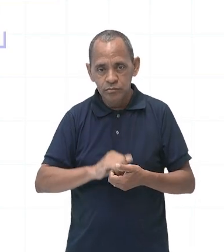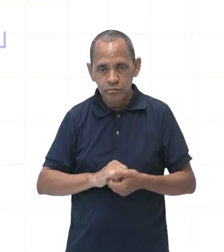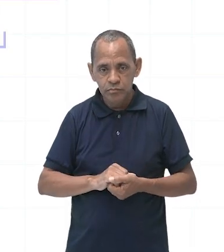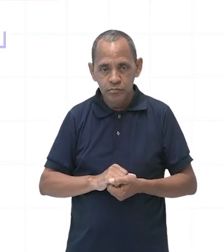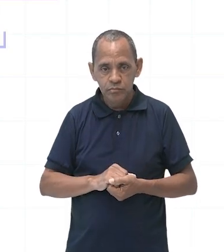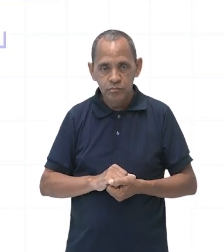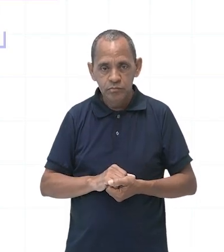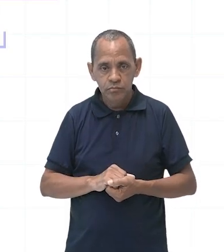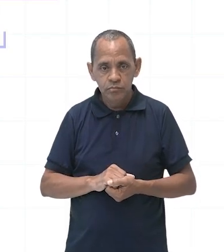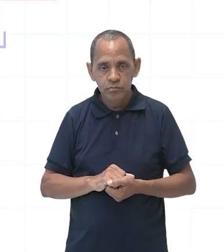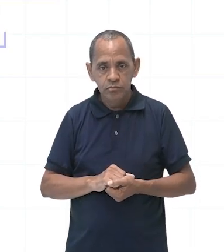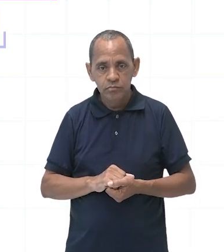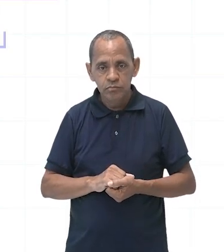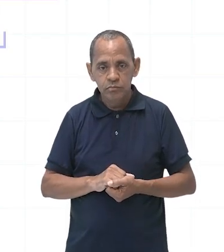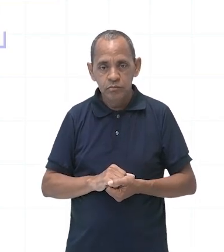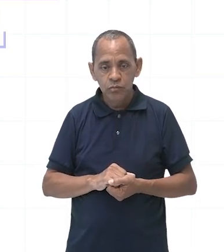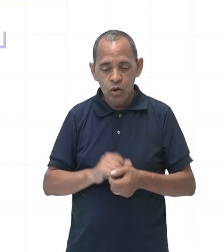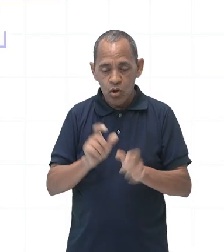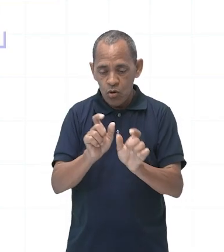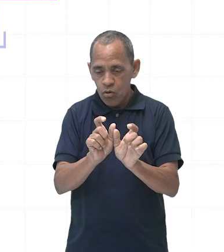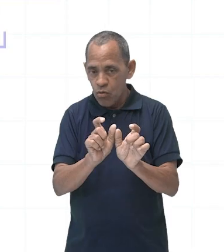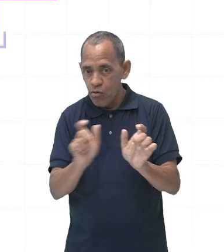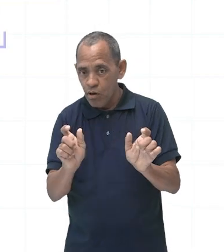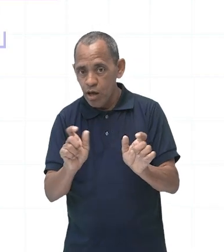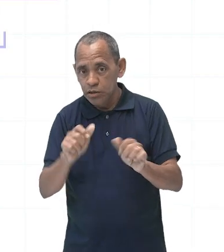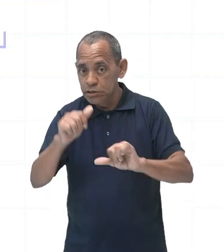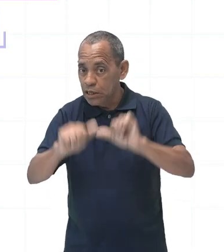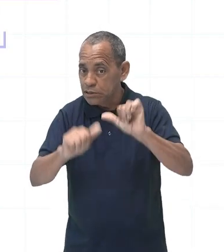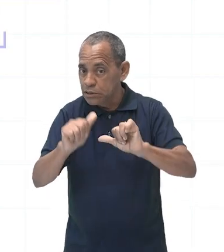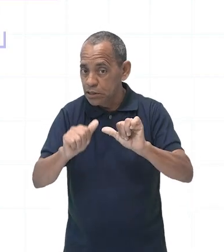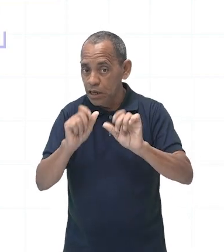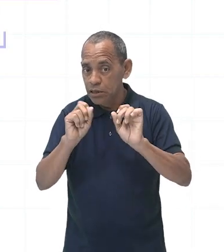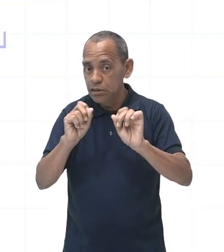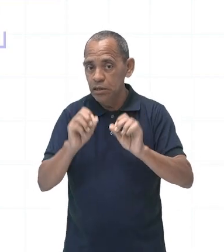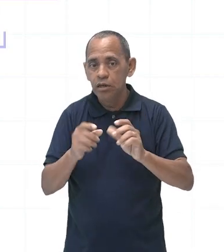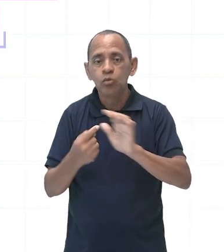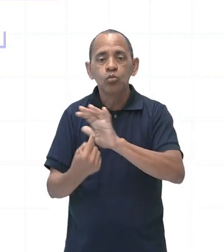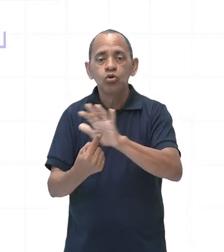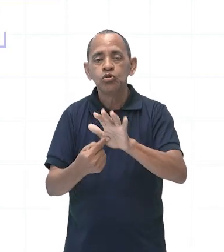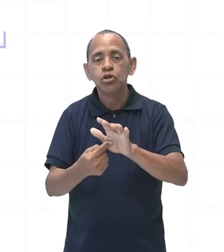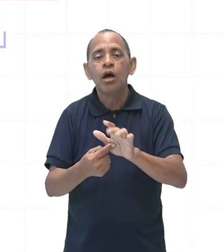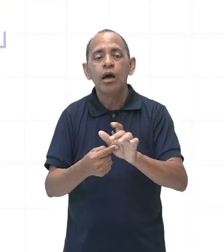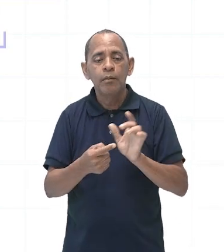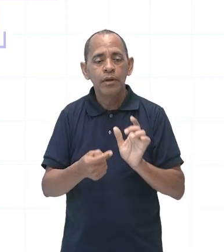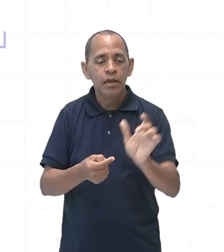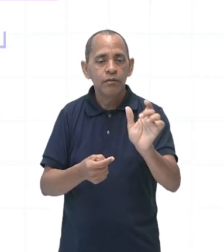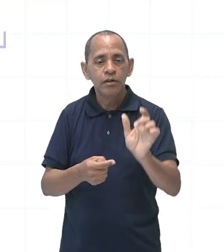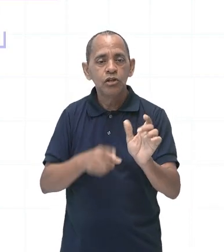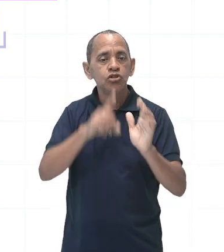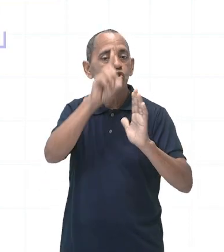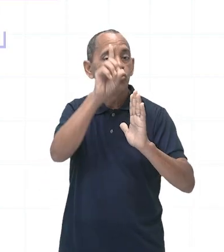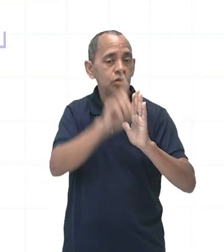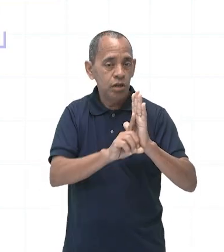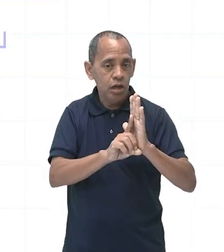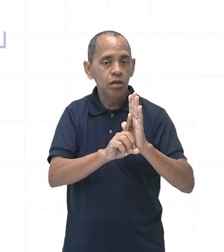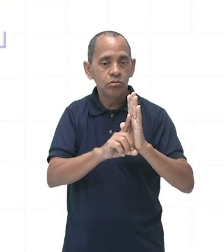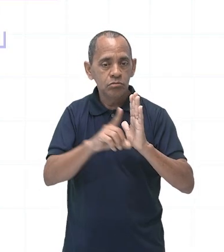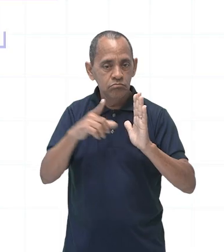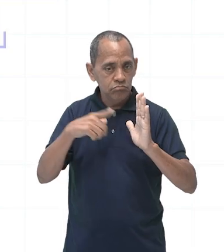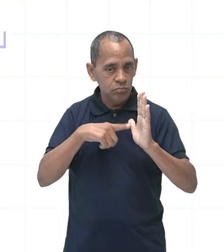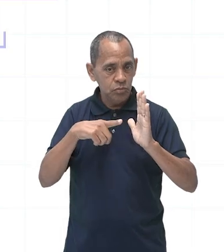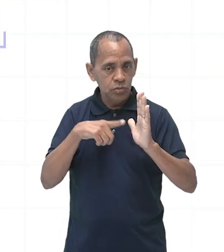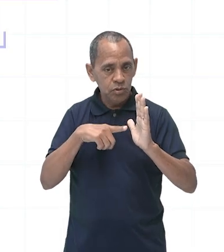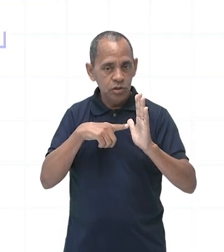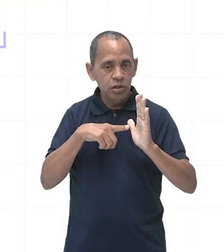no complemento, e o meu complemento é objeto direto. Todo o restante dessa análise é justamente para mostrar que o